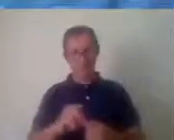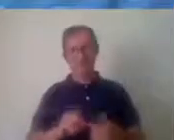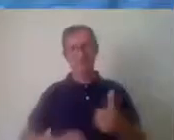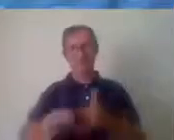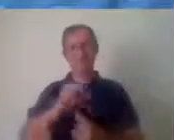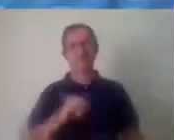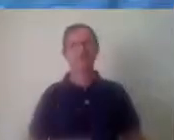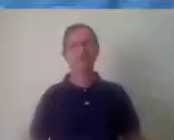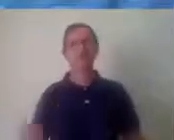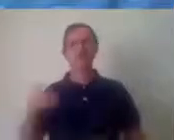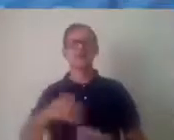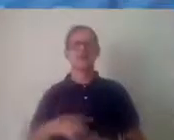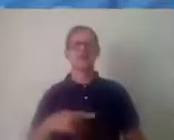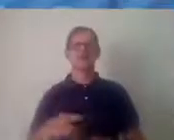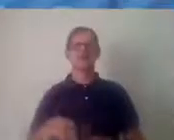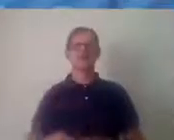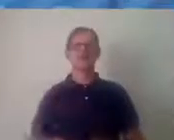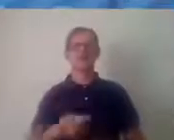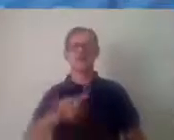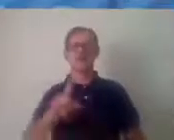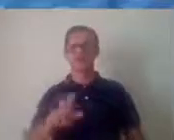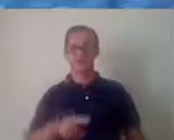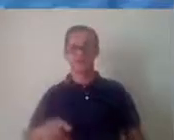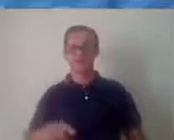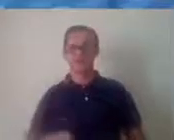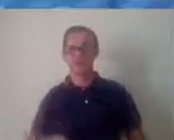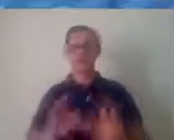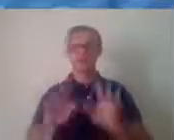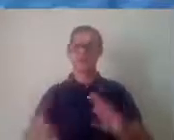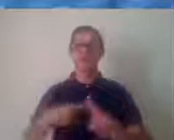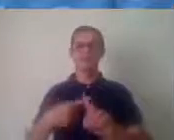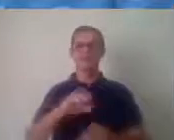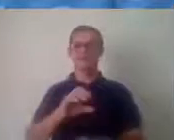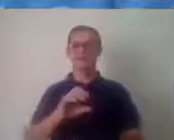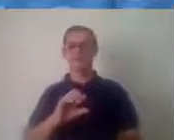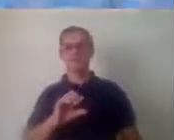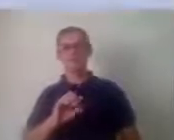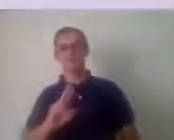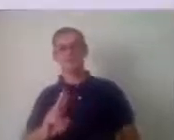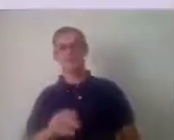mudança lá dentro da sua integral. É a função vezes r.